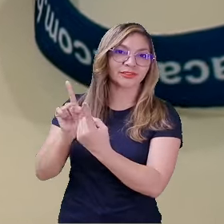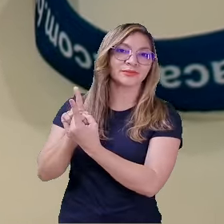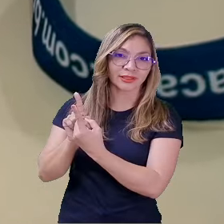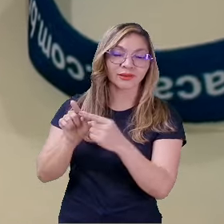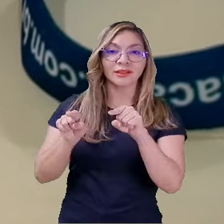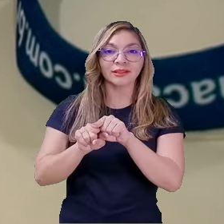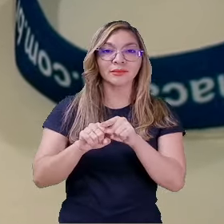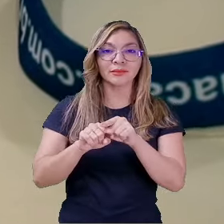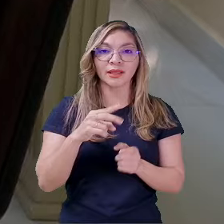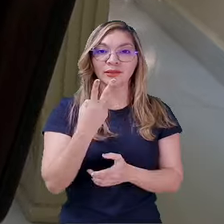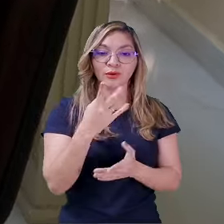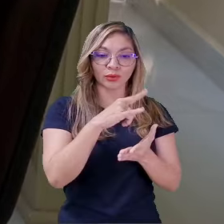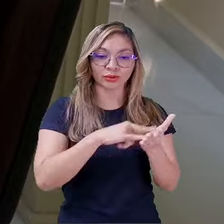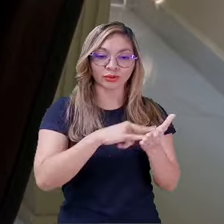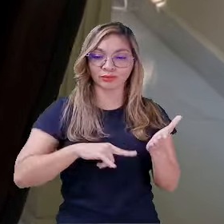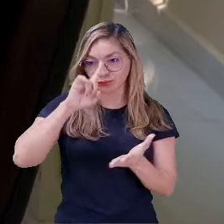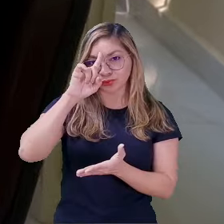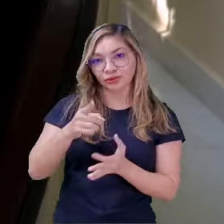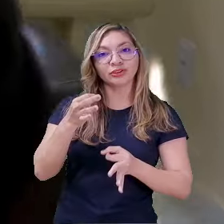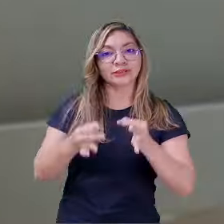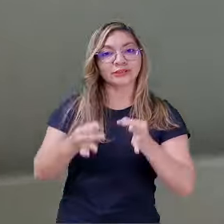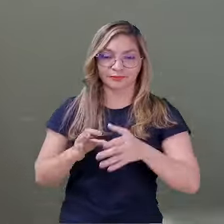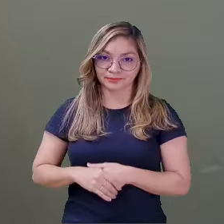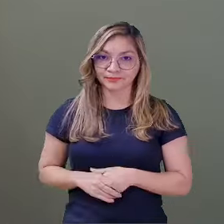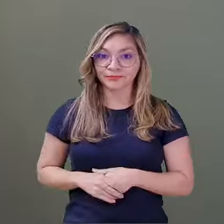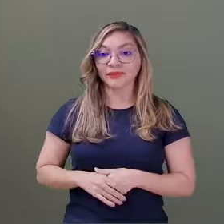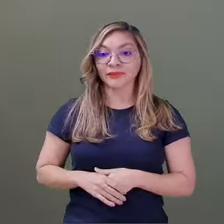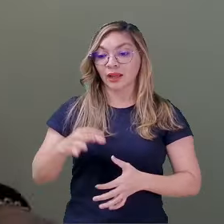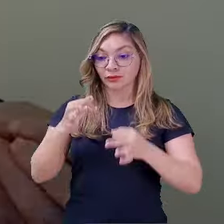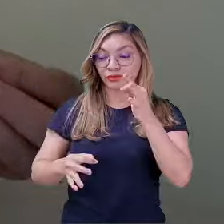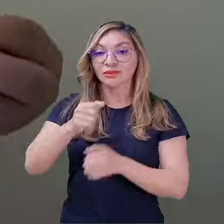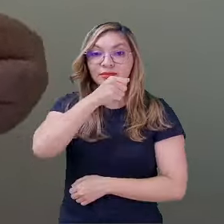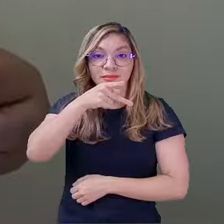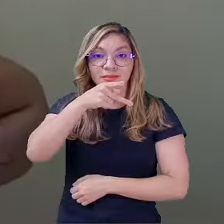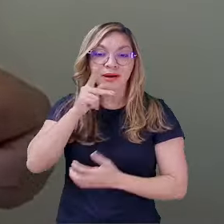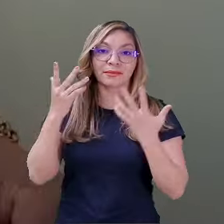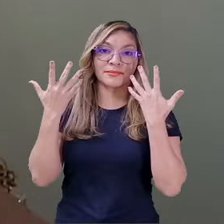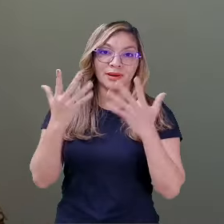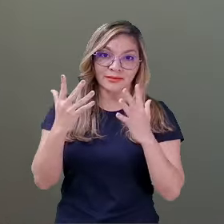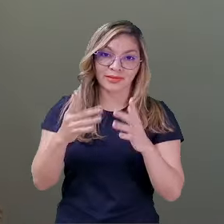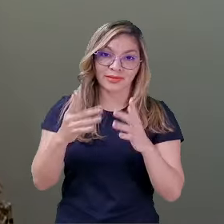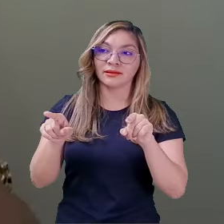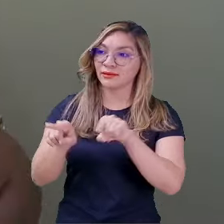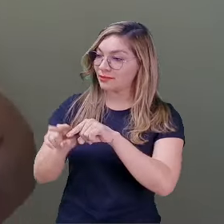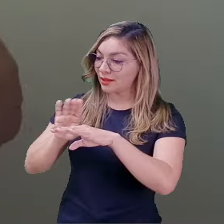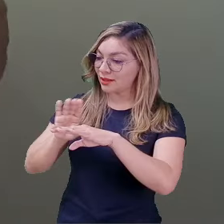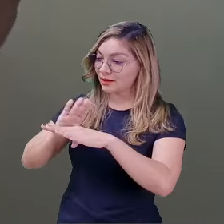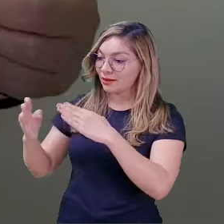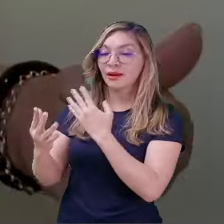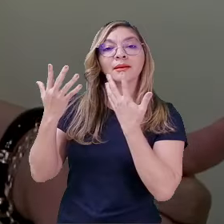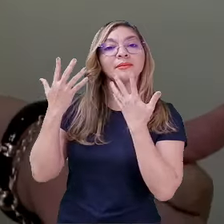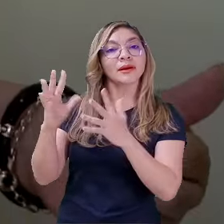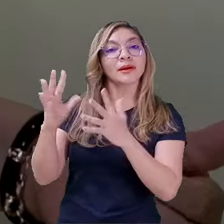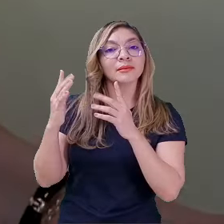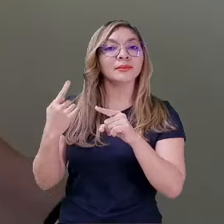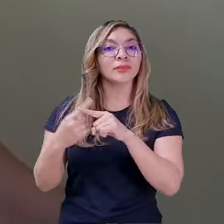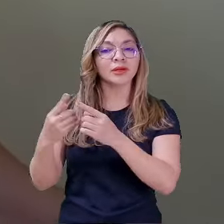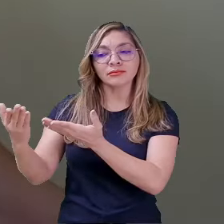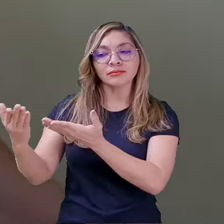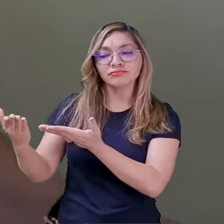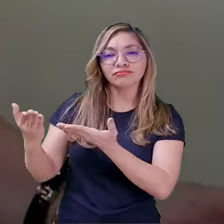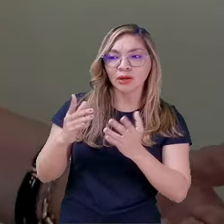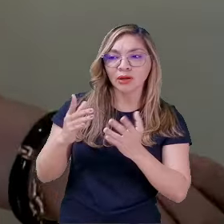mandados judiciais. Que a Justiça do Amapá está de parabéns, a comunidade está de parabéns, por ter recebido um prédio,